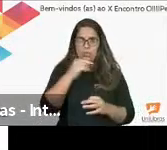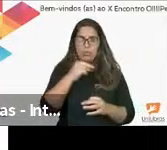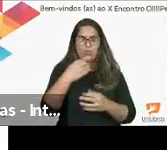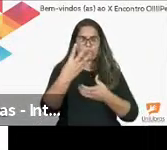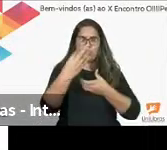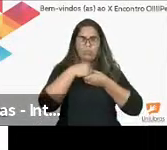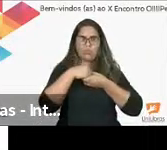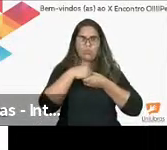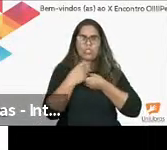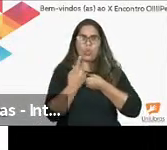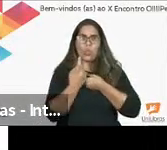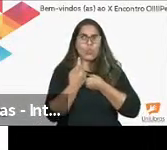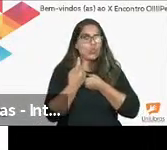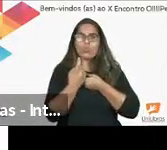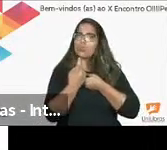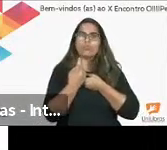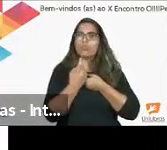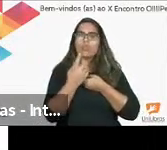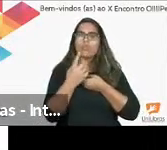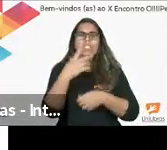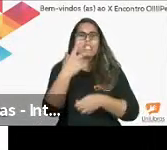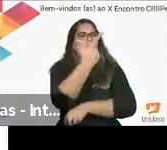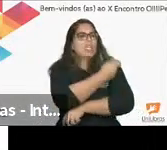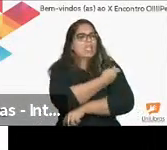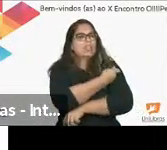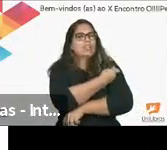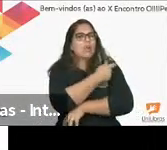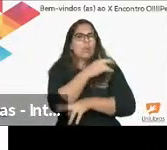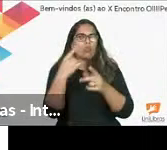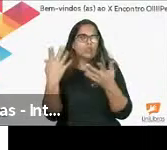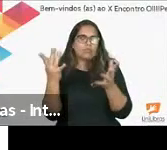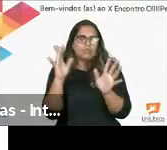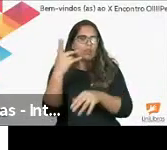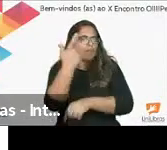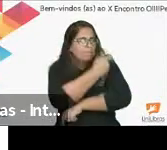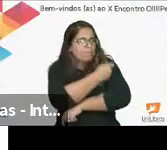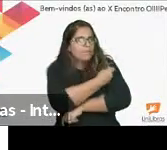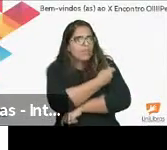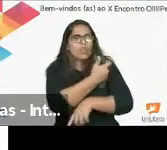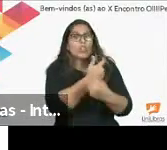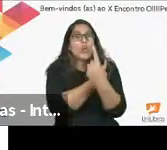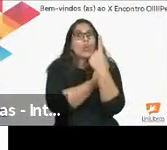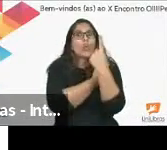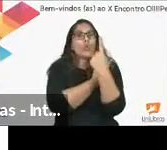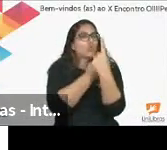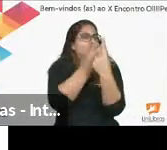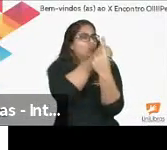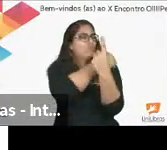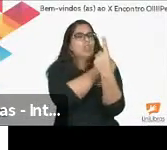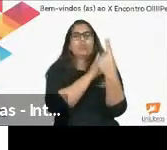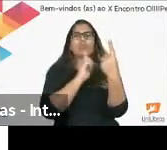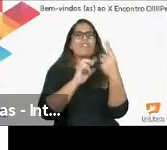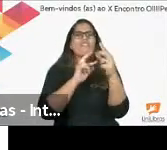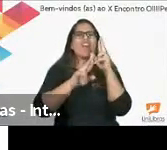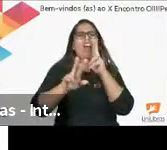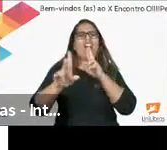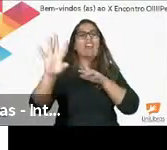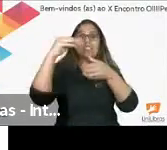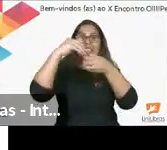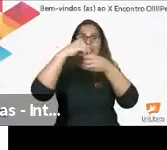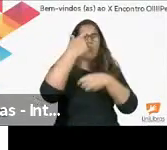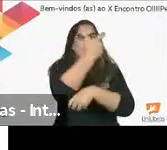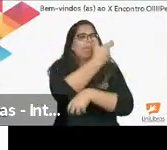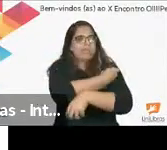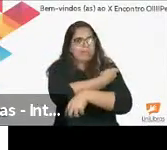são únicos, quer dizer, você quando injeta um antígeno X, você não tem um único anticorpo anti-X, você tem milhares.